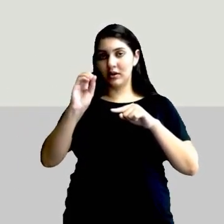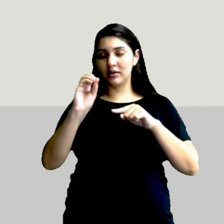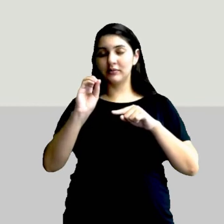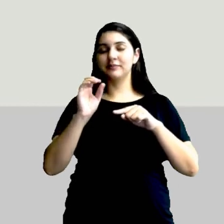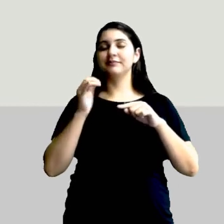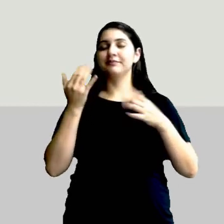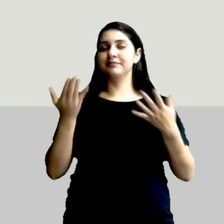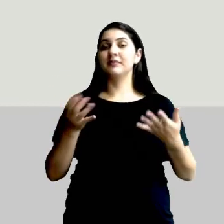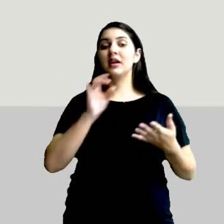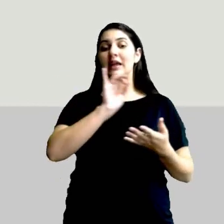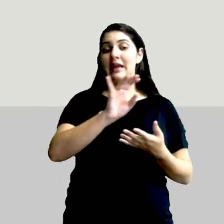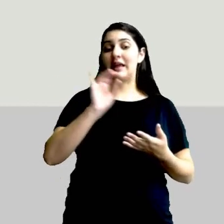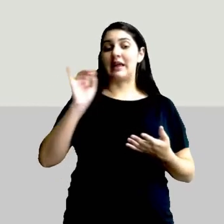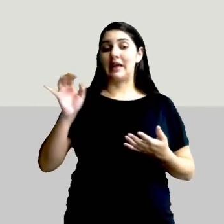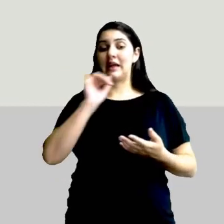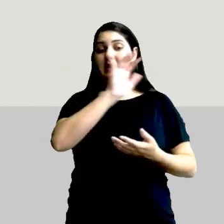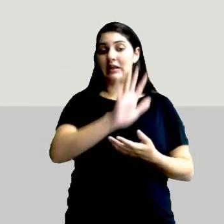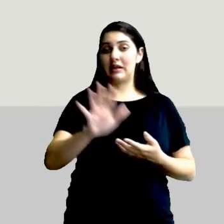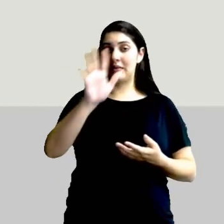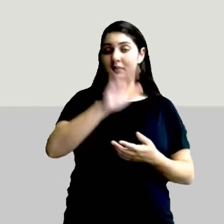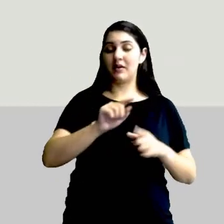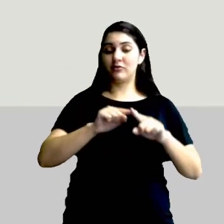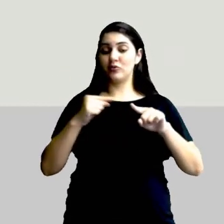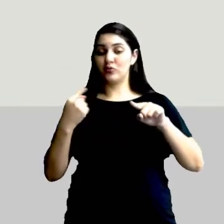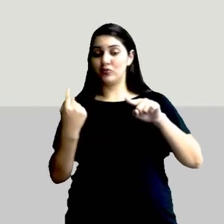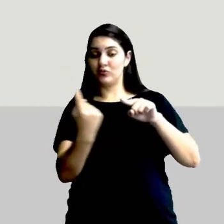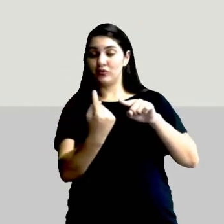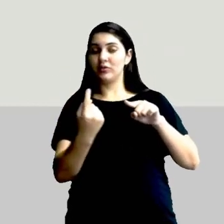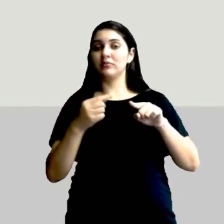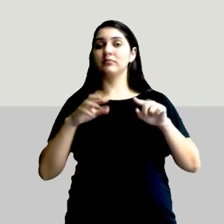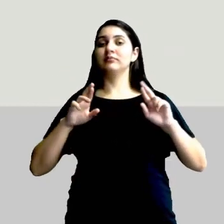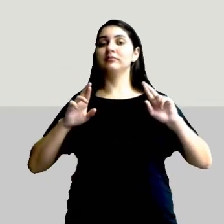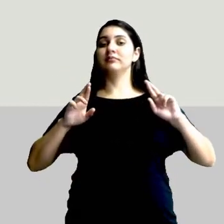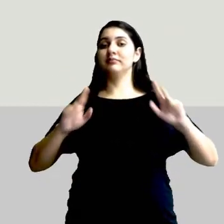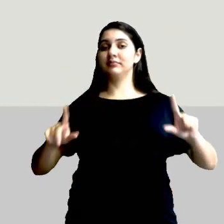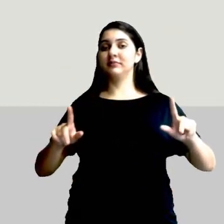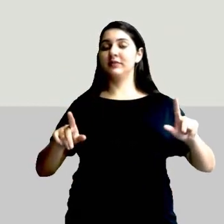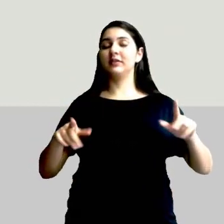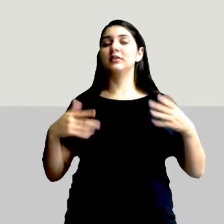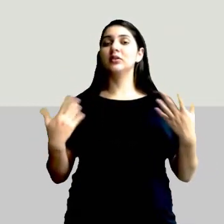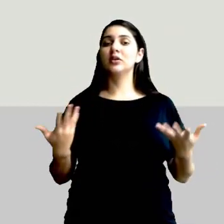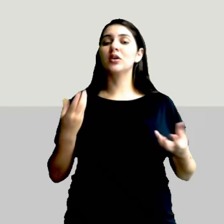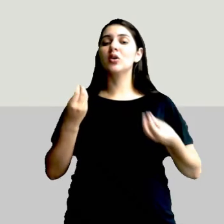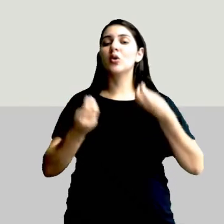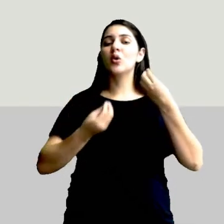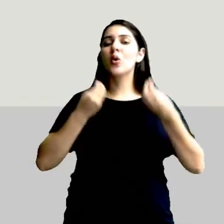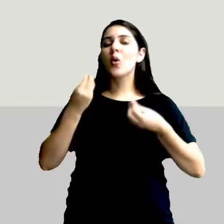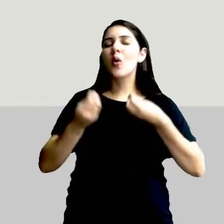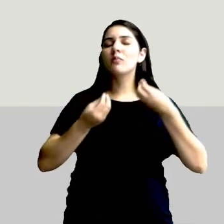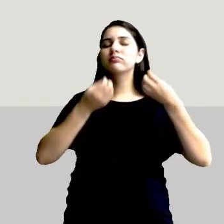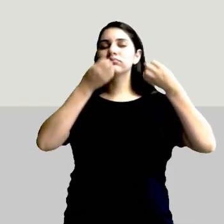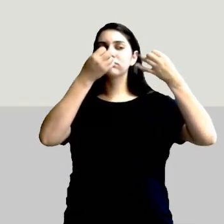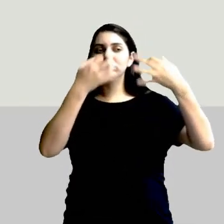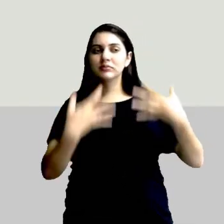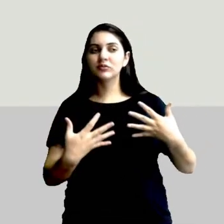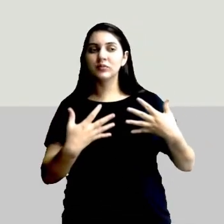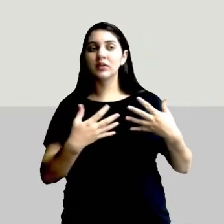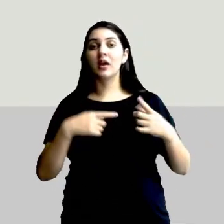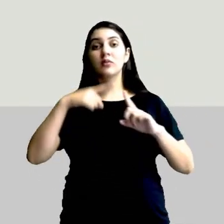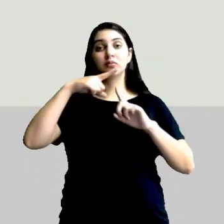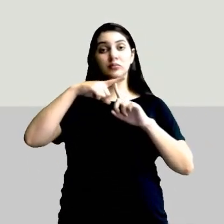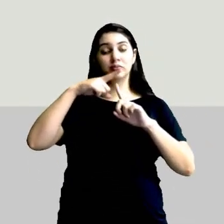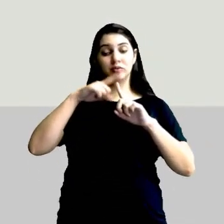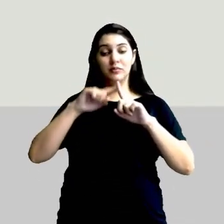ó, cada imagem mostra um giro diferente. Como você poderia descrever